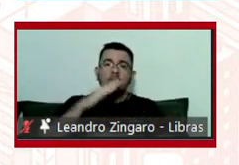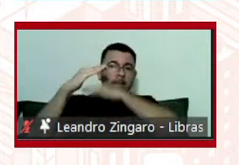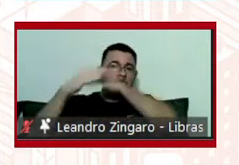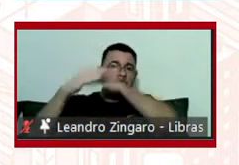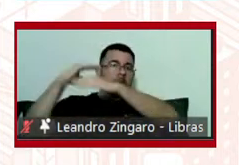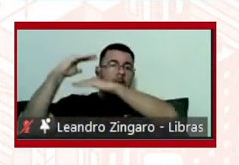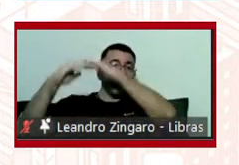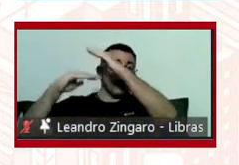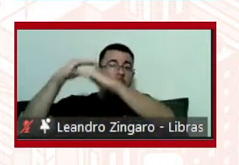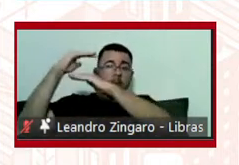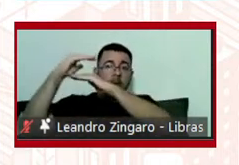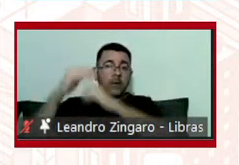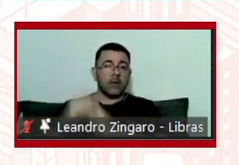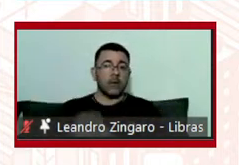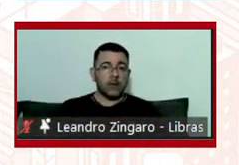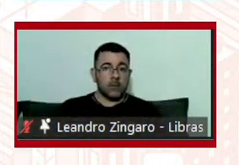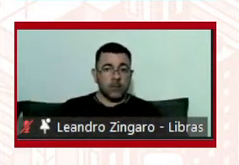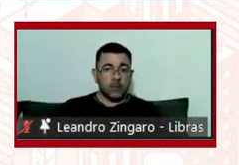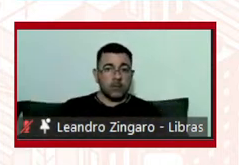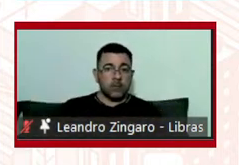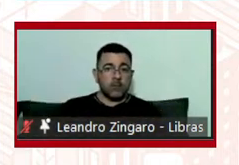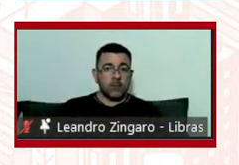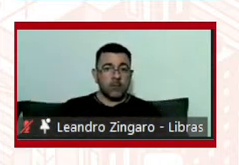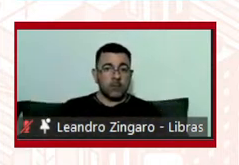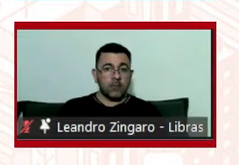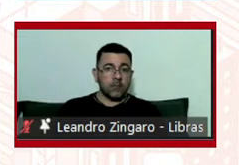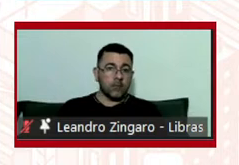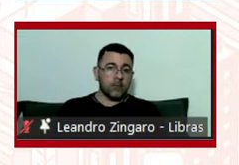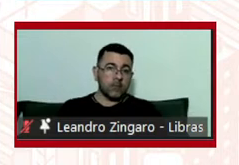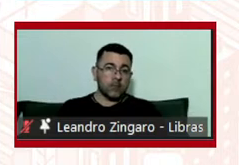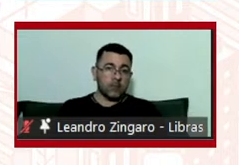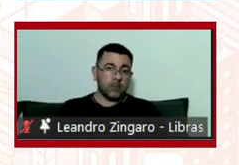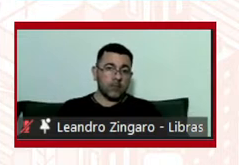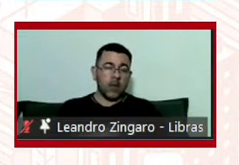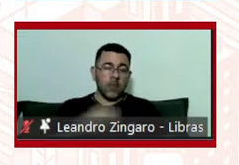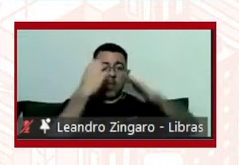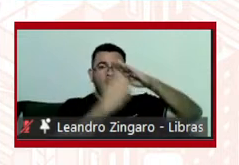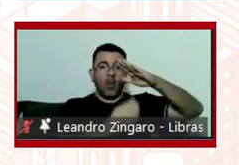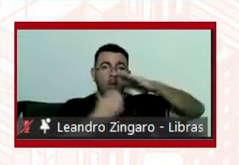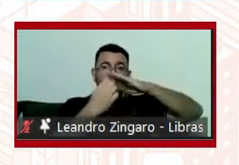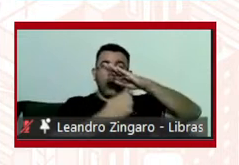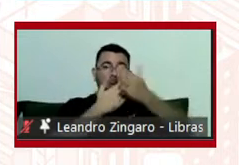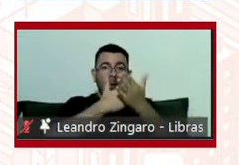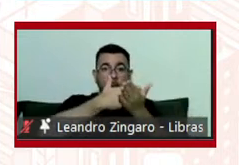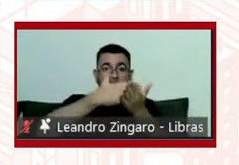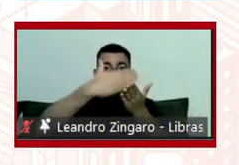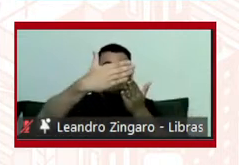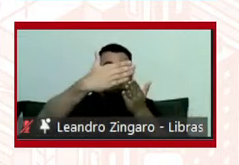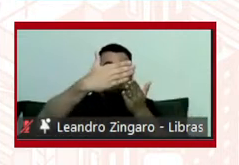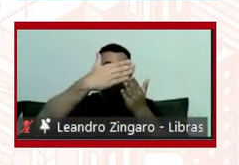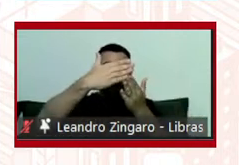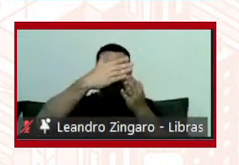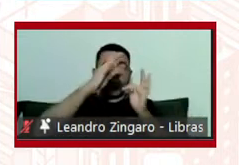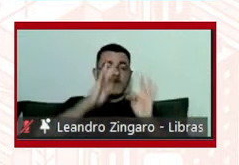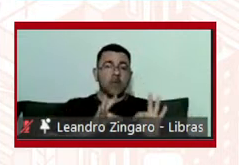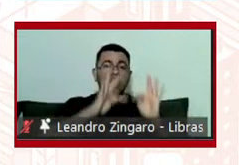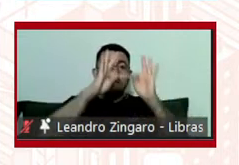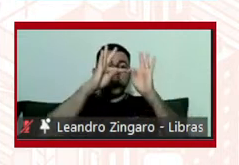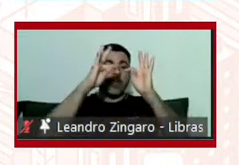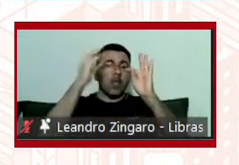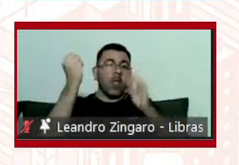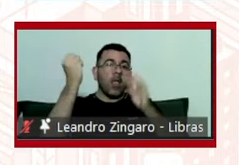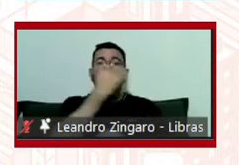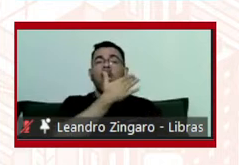nosso último lançamento foi o consultor de startups que isso já é uma promoção da ciência e tecnologia para fazer com que as